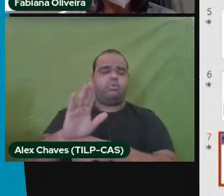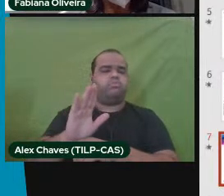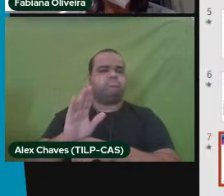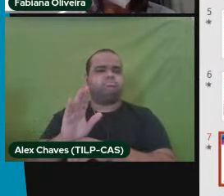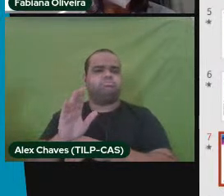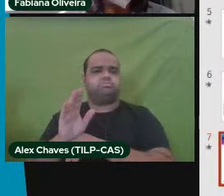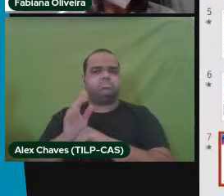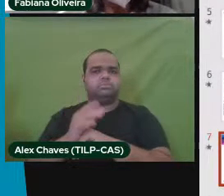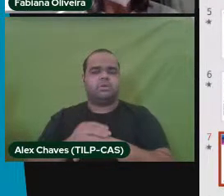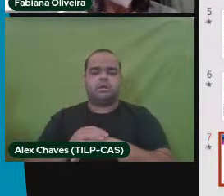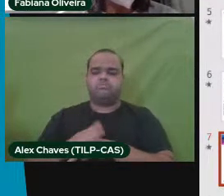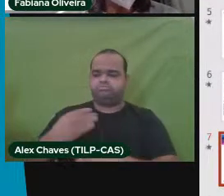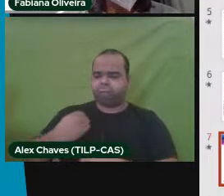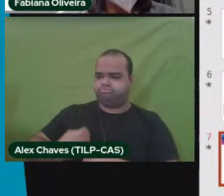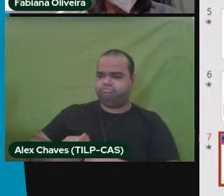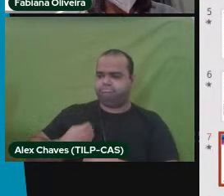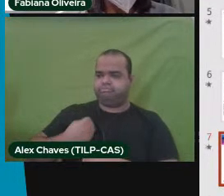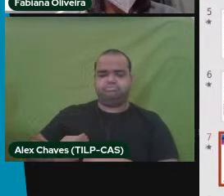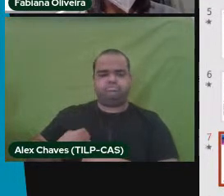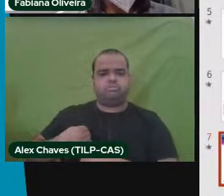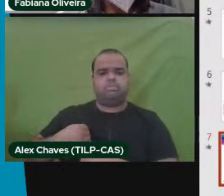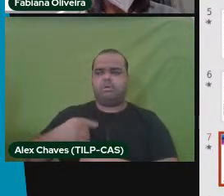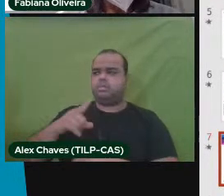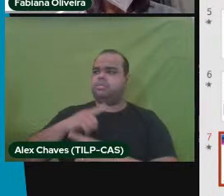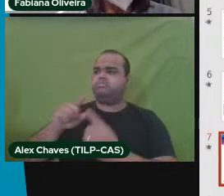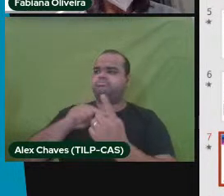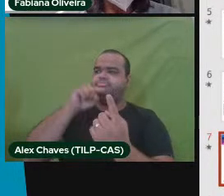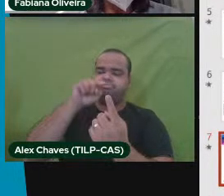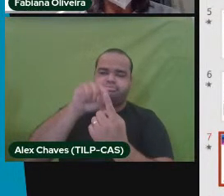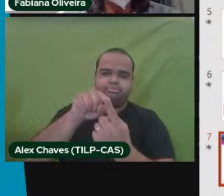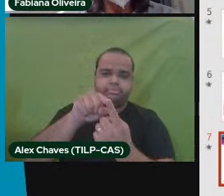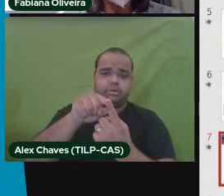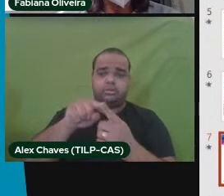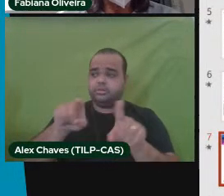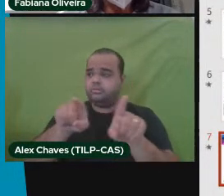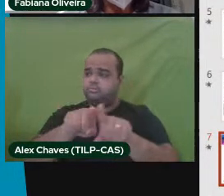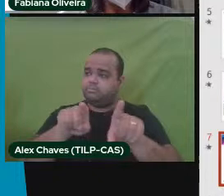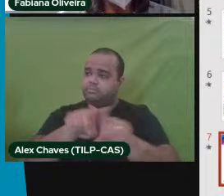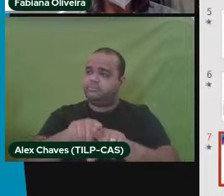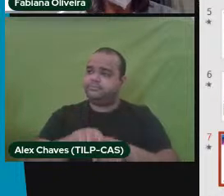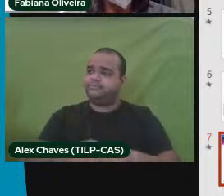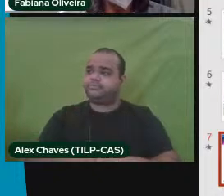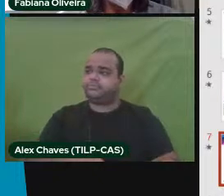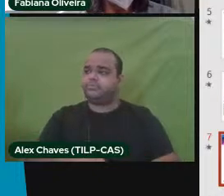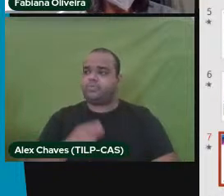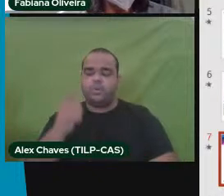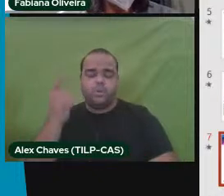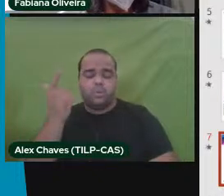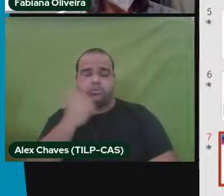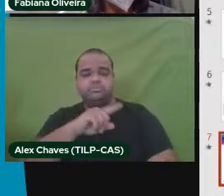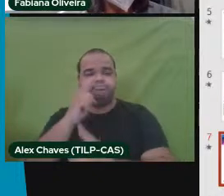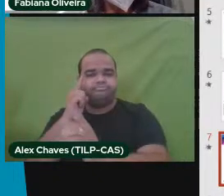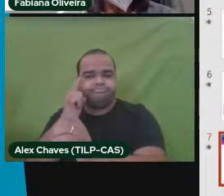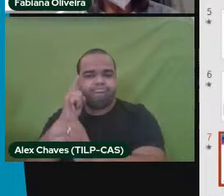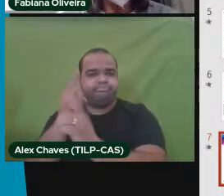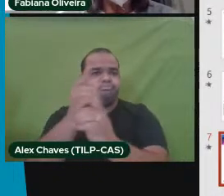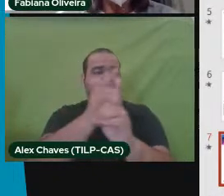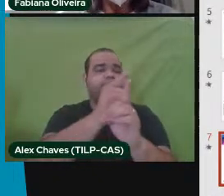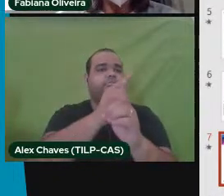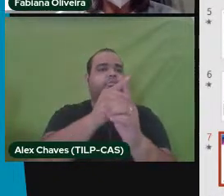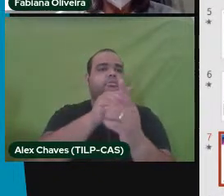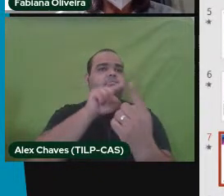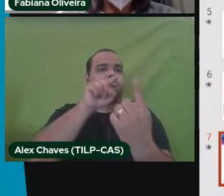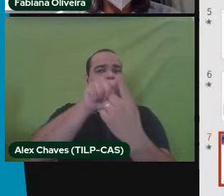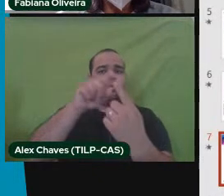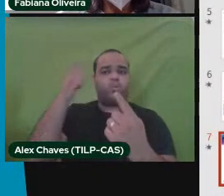forma, a ter objetivos, objetivos que os levem a alcançar uma